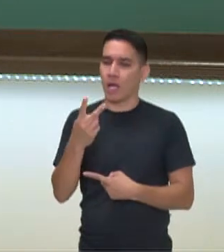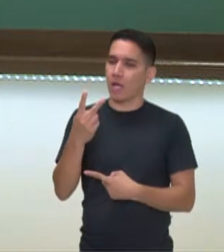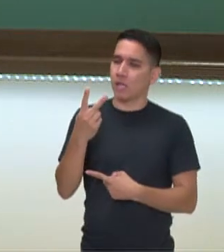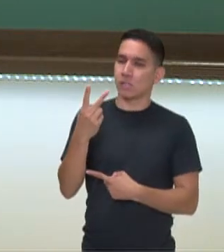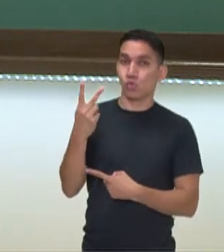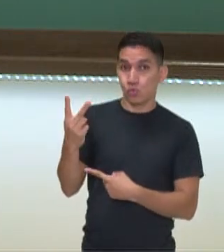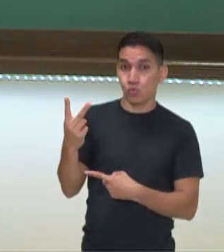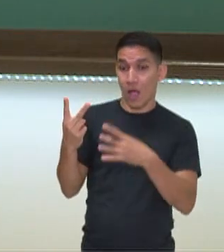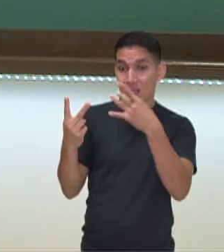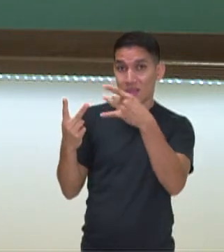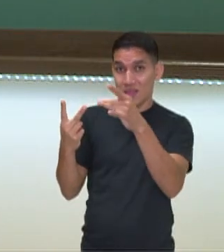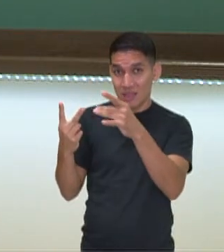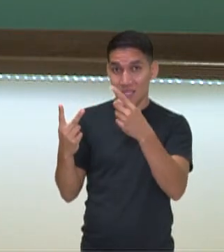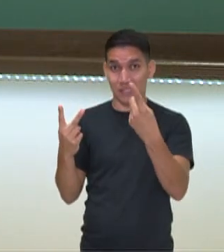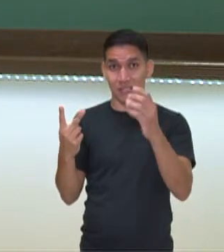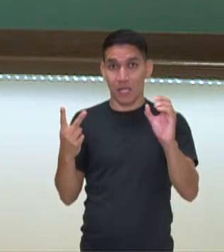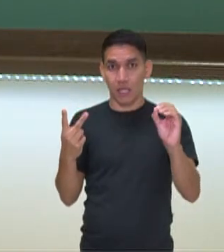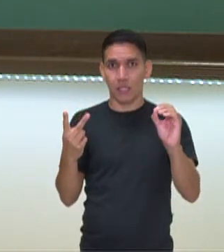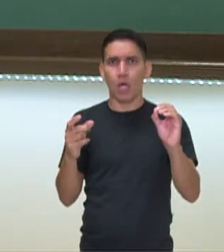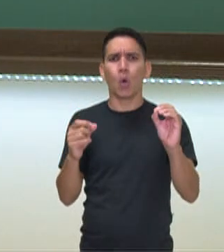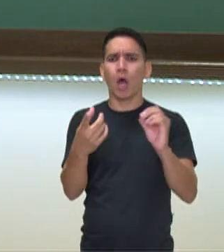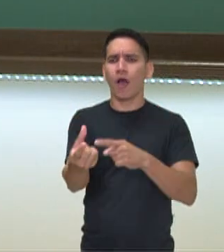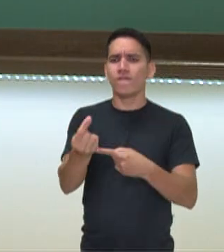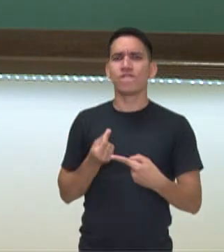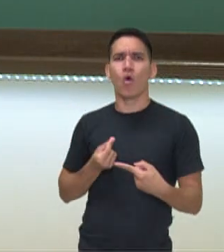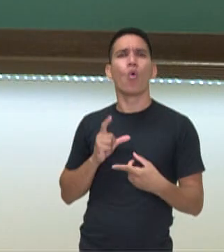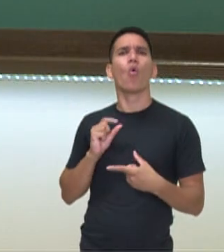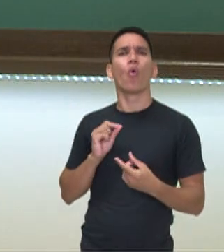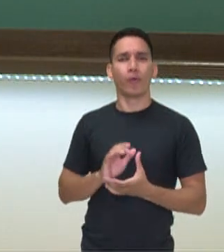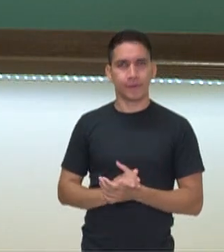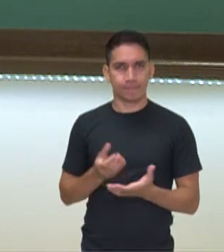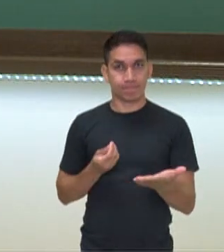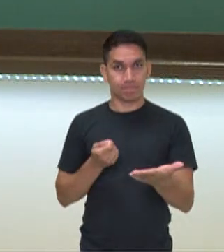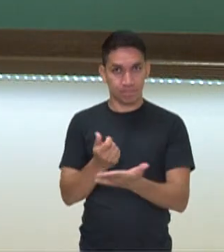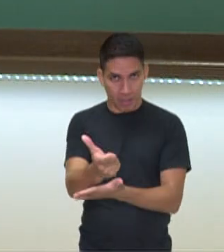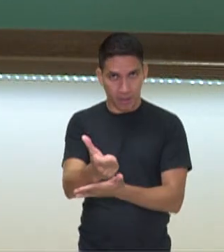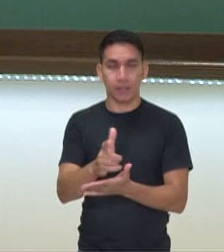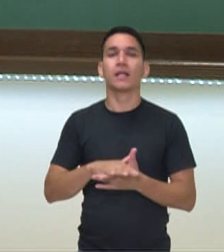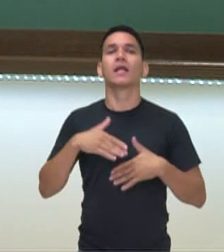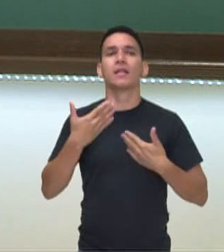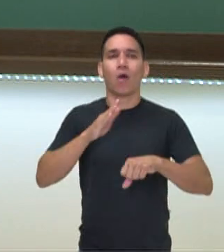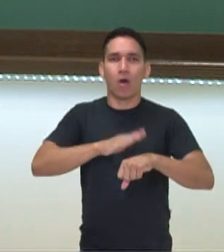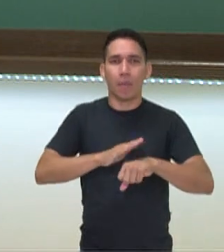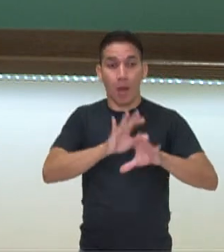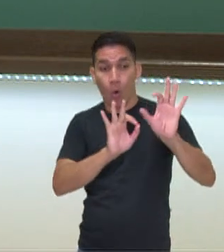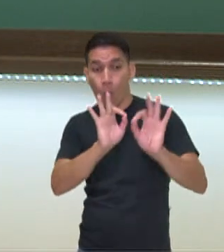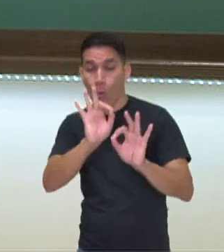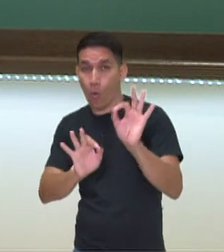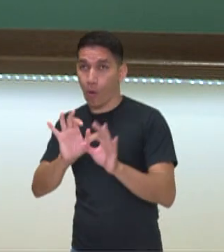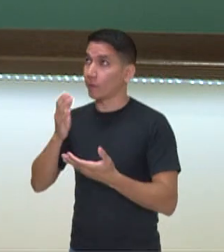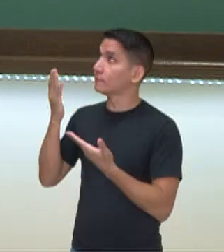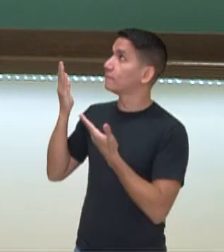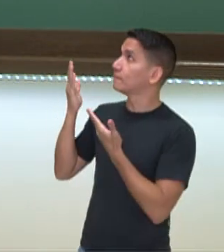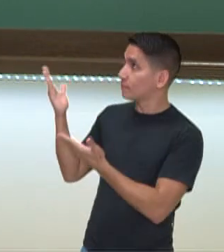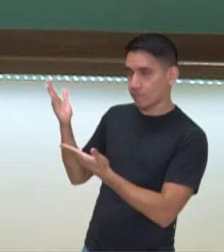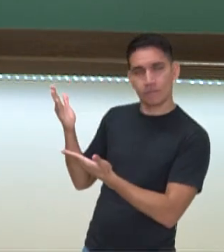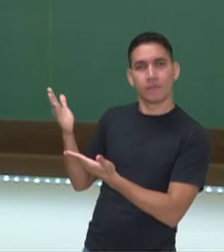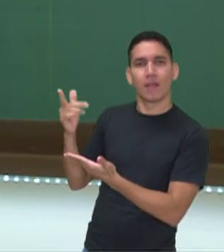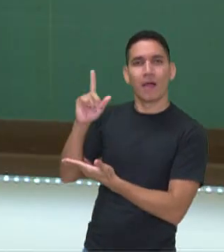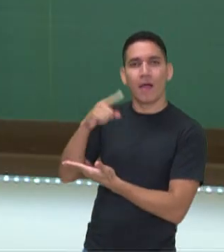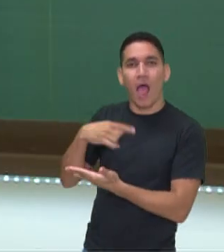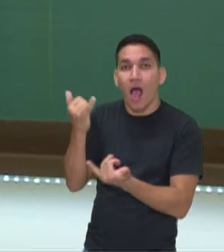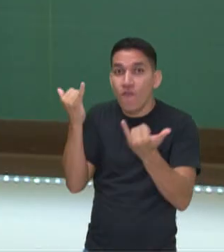100. Qual é o troco? É o que ele quer saber. Então, isso aqui, quando a gente faz isso, gente, a gente está pegando o quê?